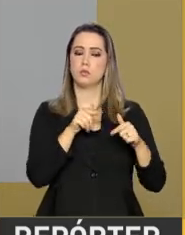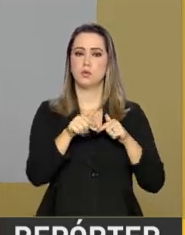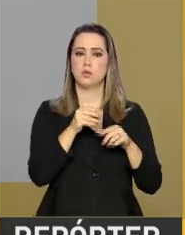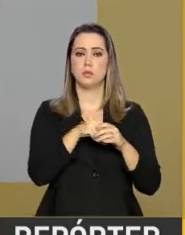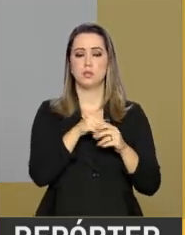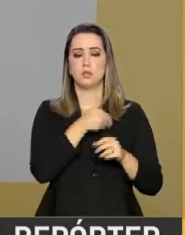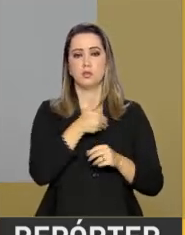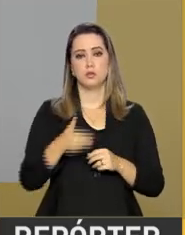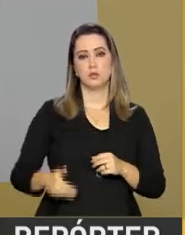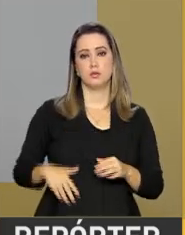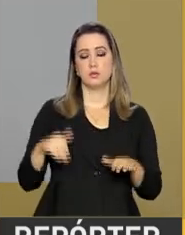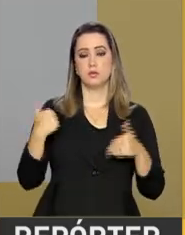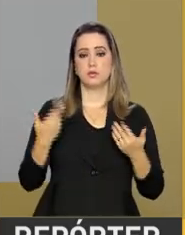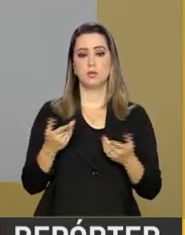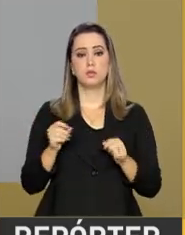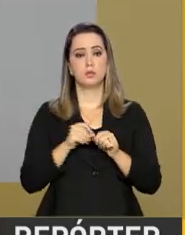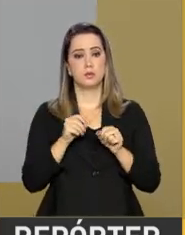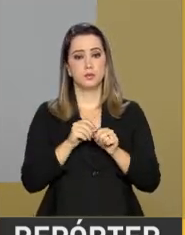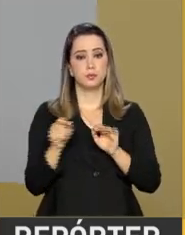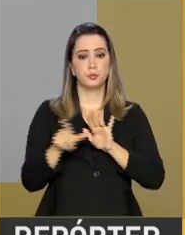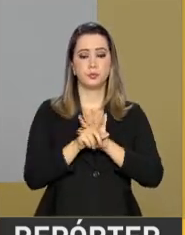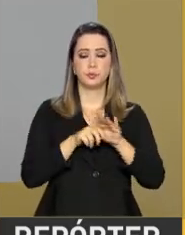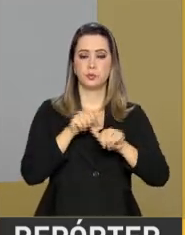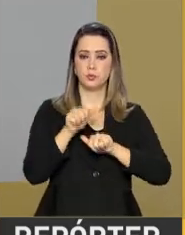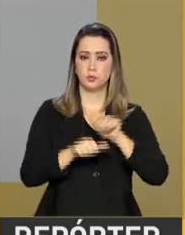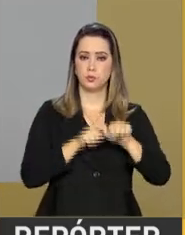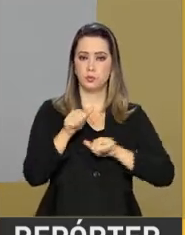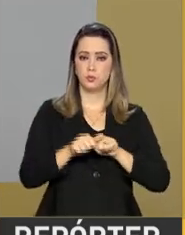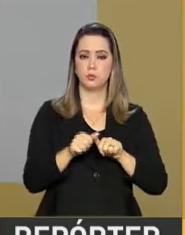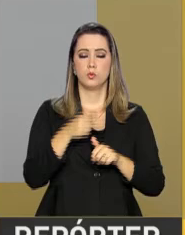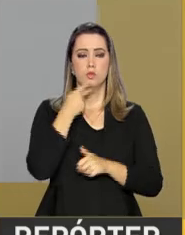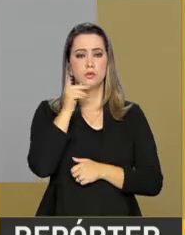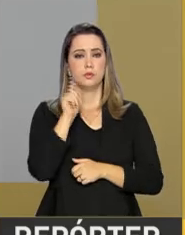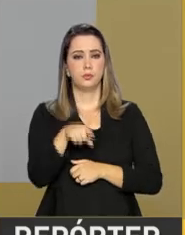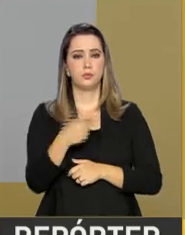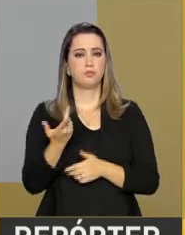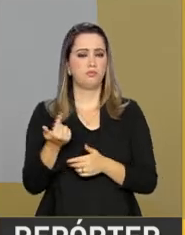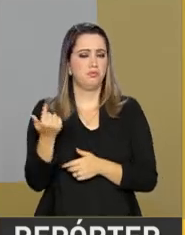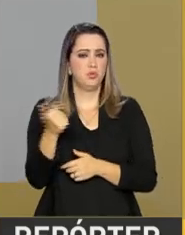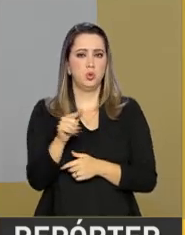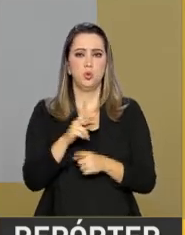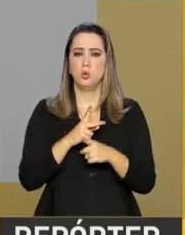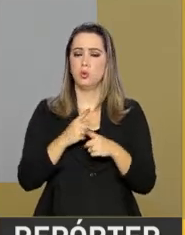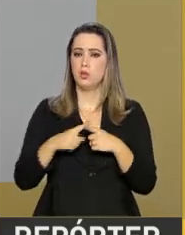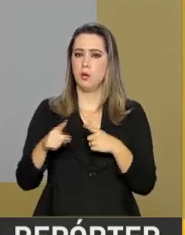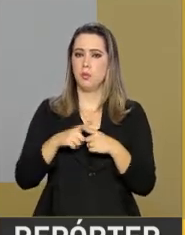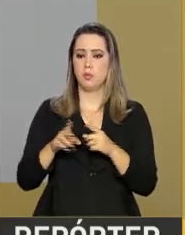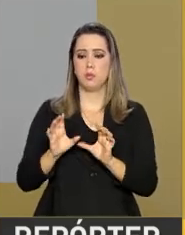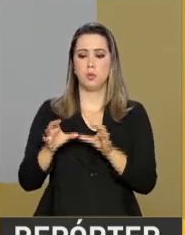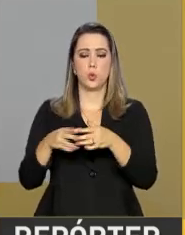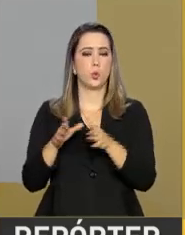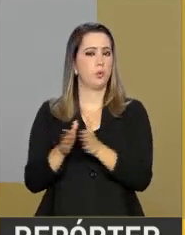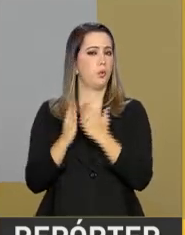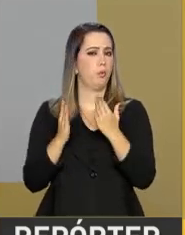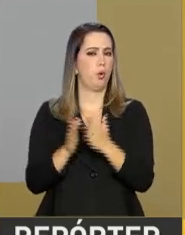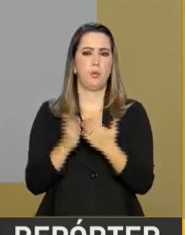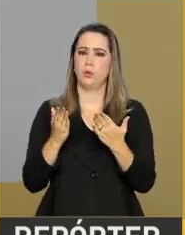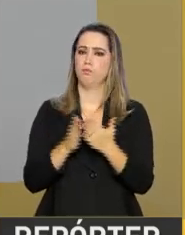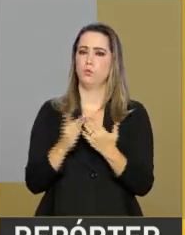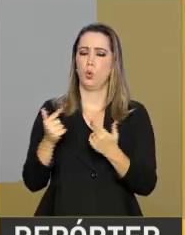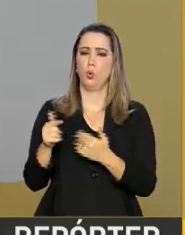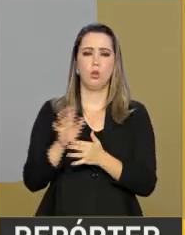Por isso que nós estamos fazendo uma reforma da Previdência, Mário, me permita dizer, que não atinge os mais pobres. Eu acho que nós vamos